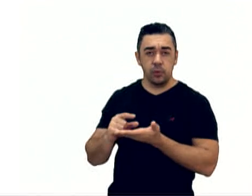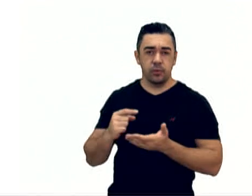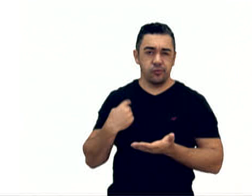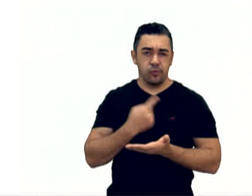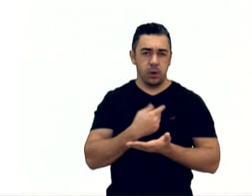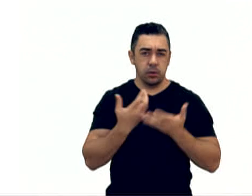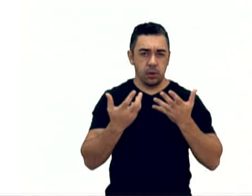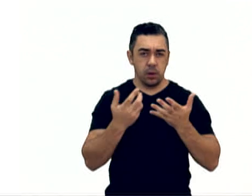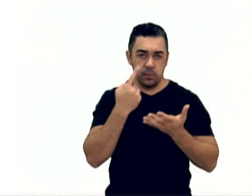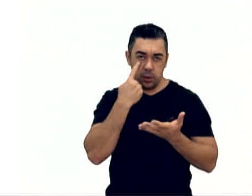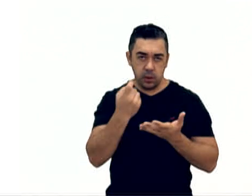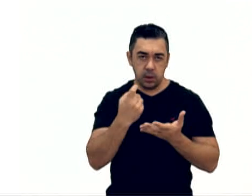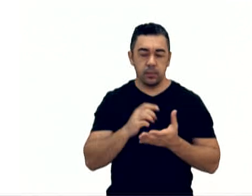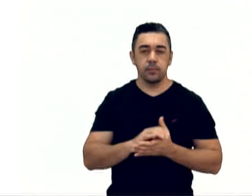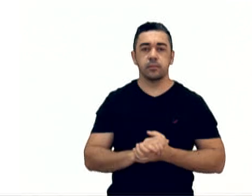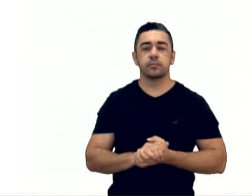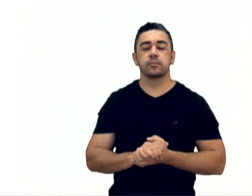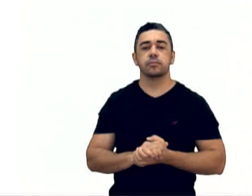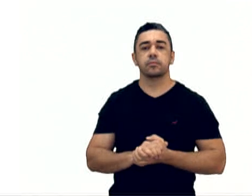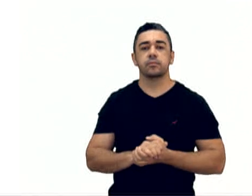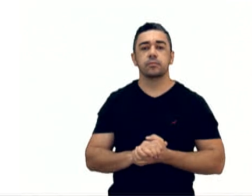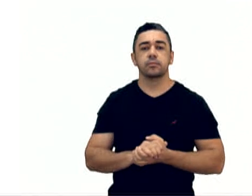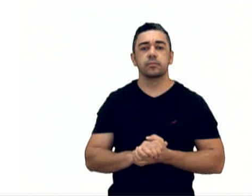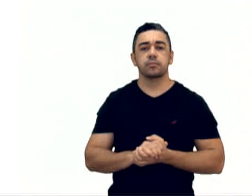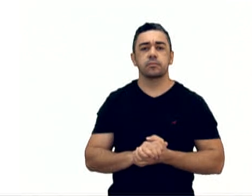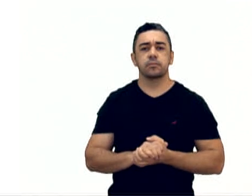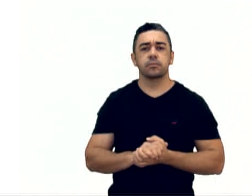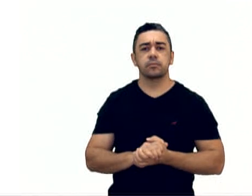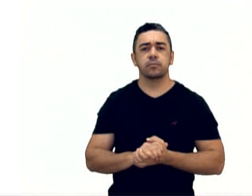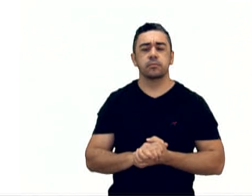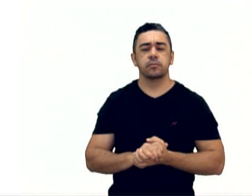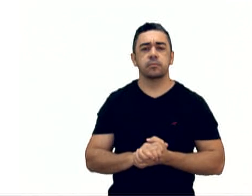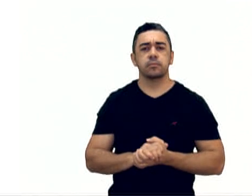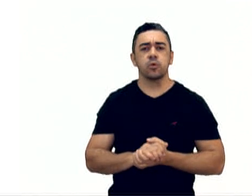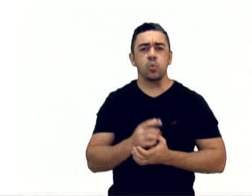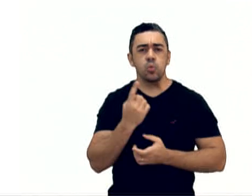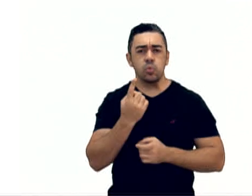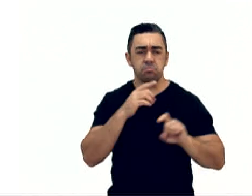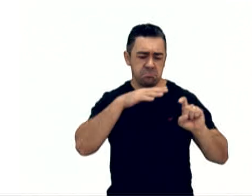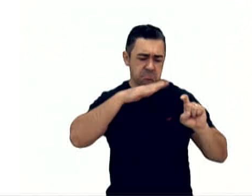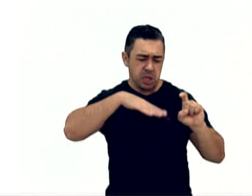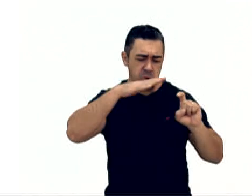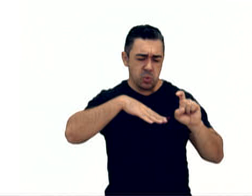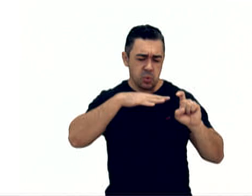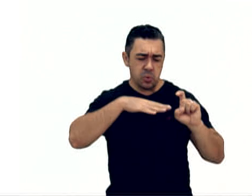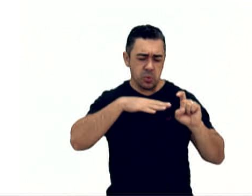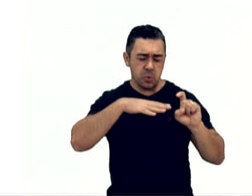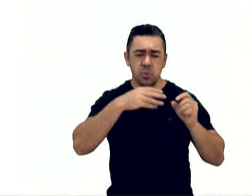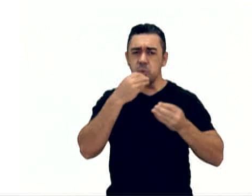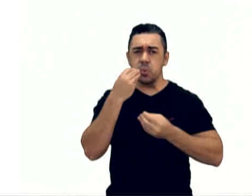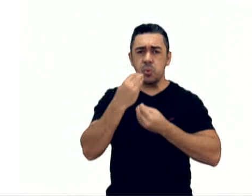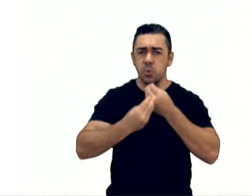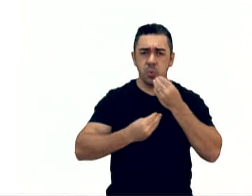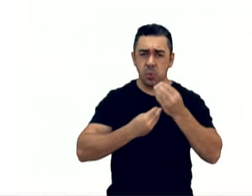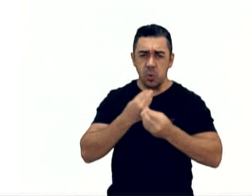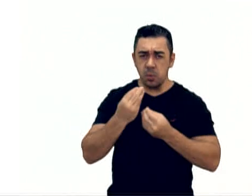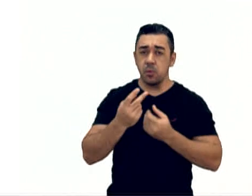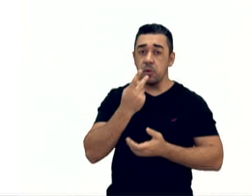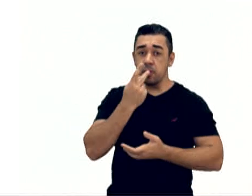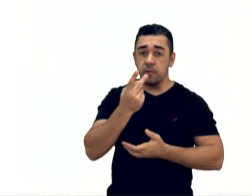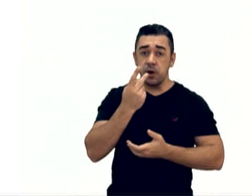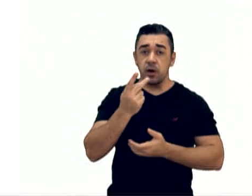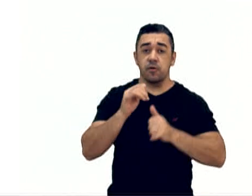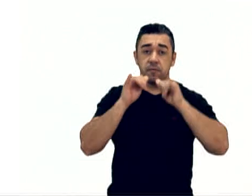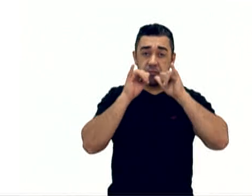aqui. A myth, um mito. How there are? Como que eu ouso dizer que uma fake news